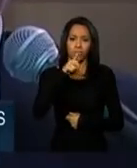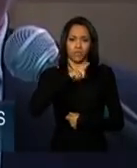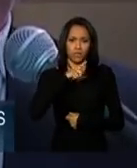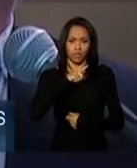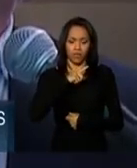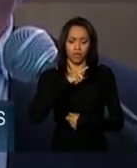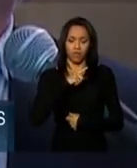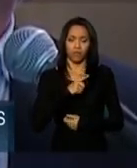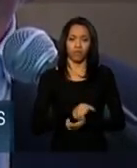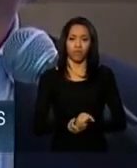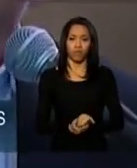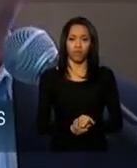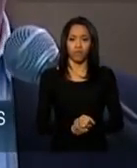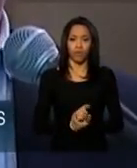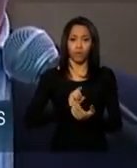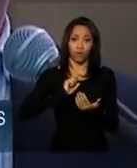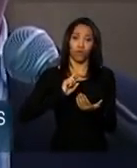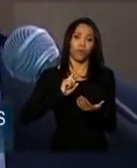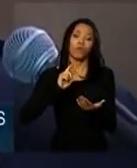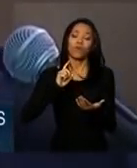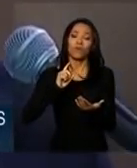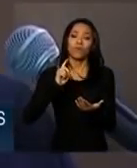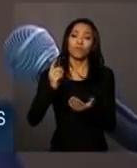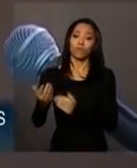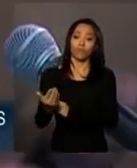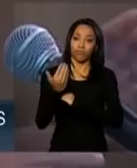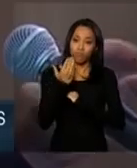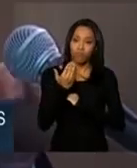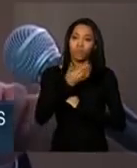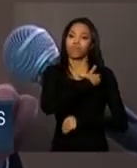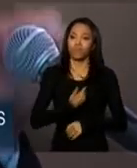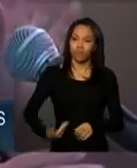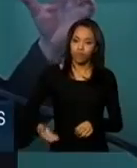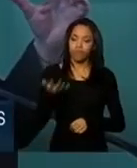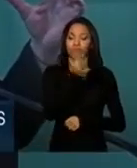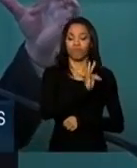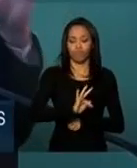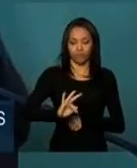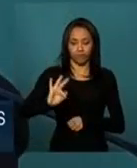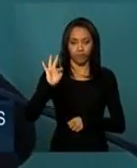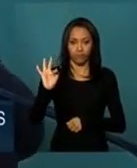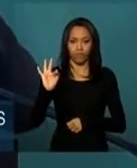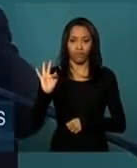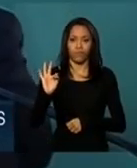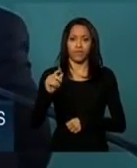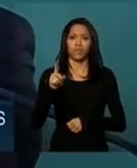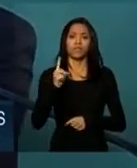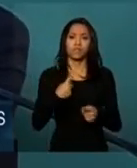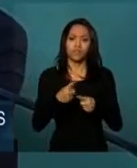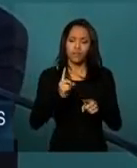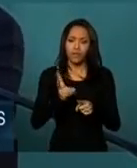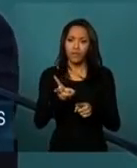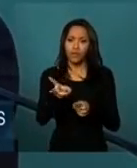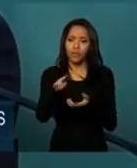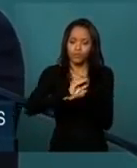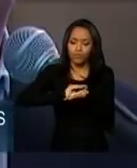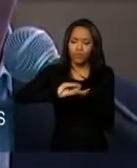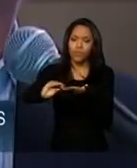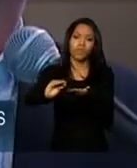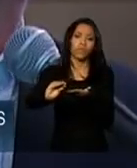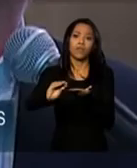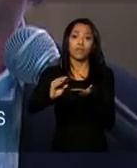papel do governo federal na histórica e crônica confusão do financiamento entre Piauí e